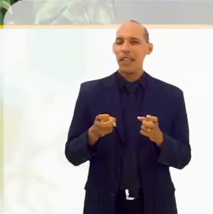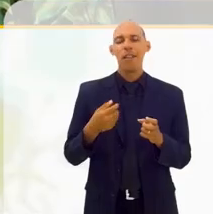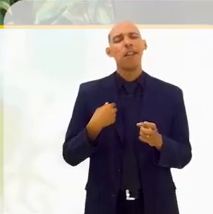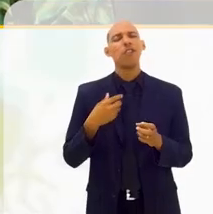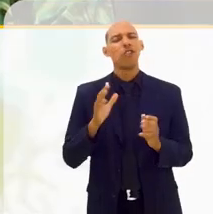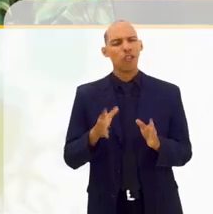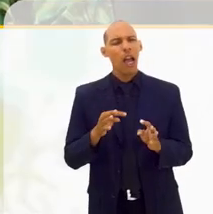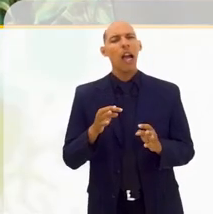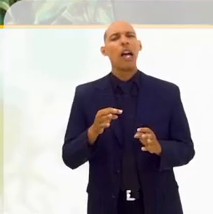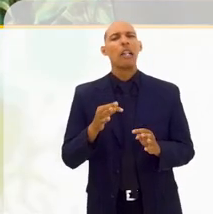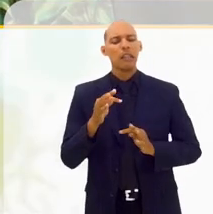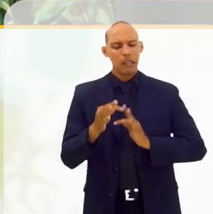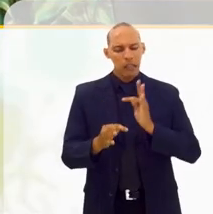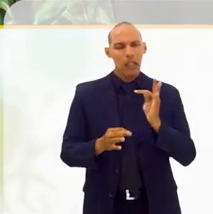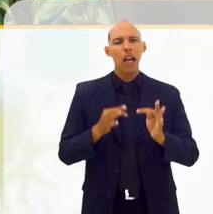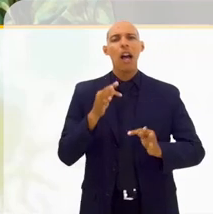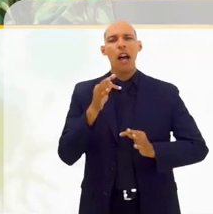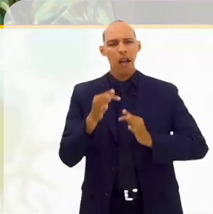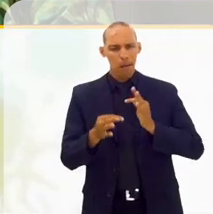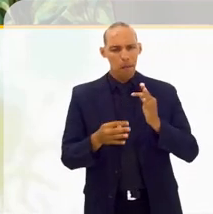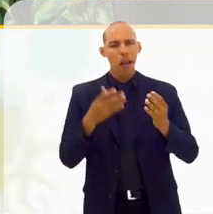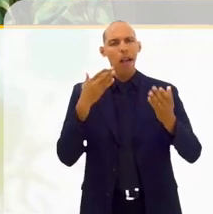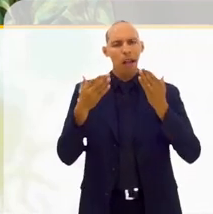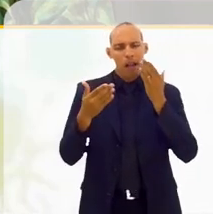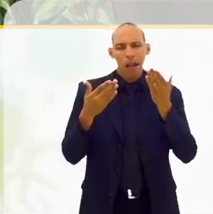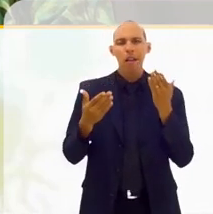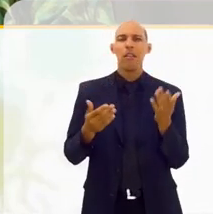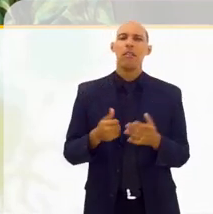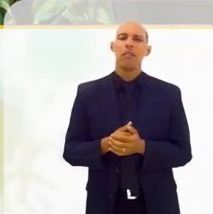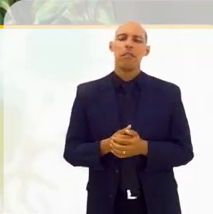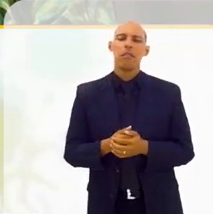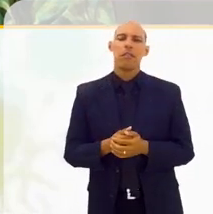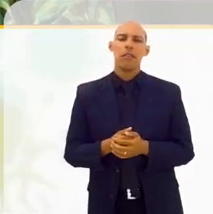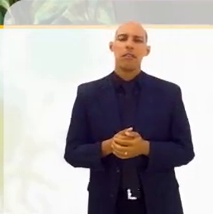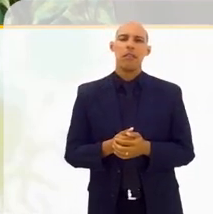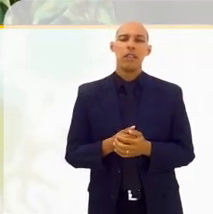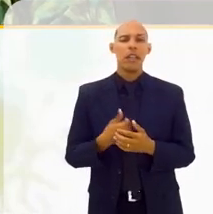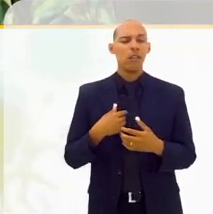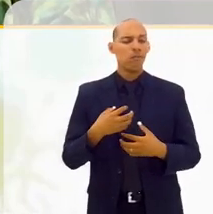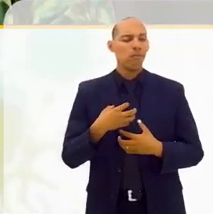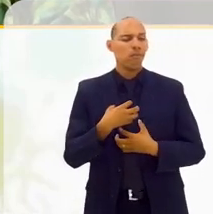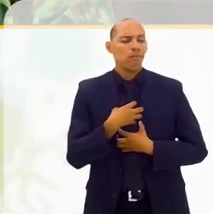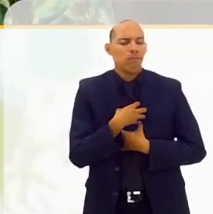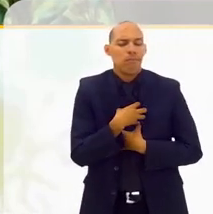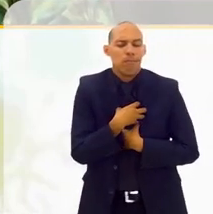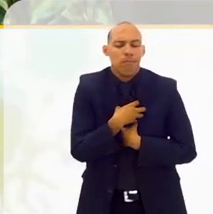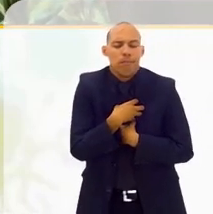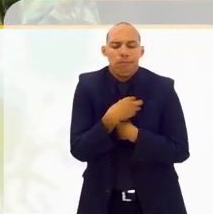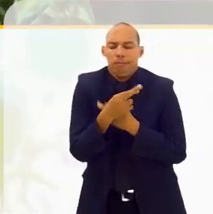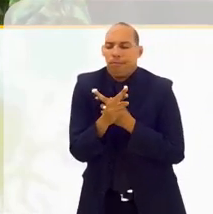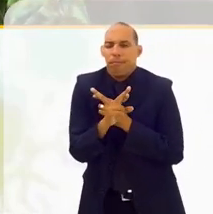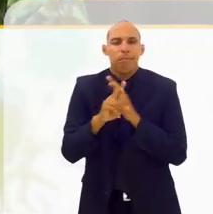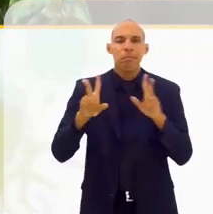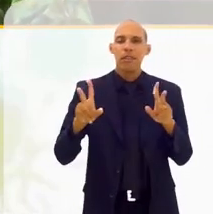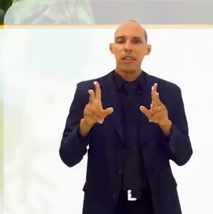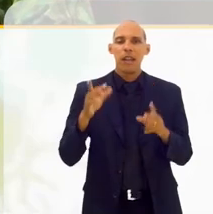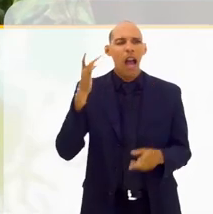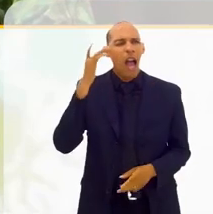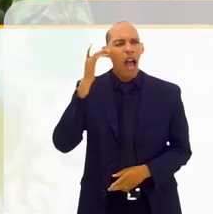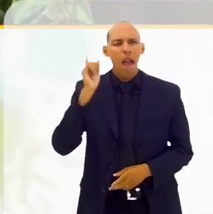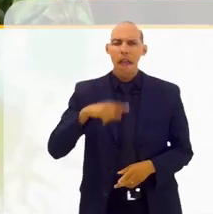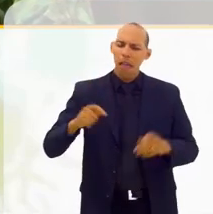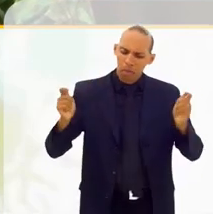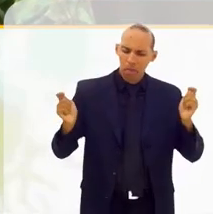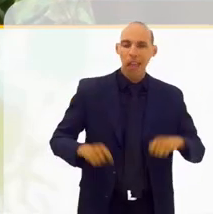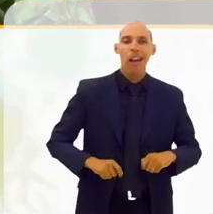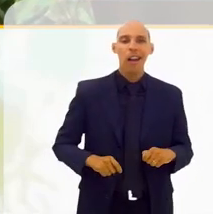também estava fazendo terapia viando aquela coisa de me sentir muito diferente eu comecei a ter a